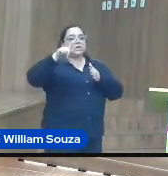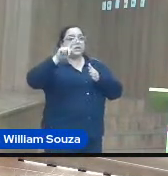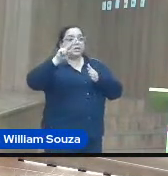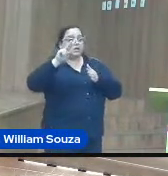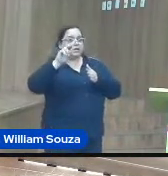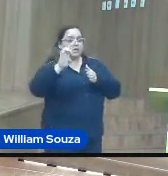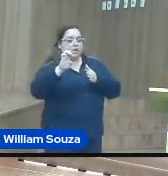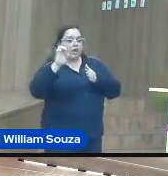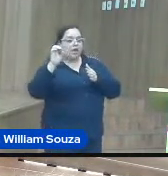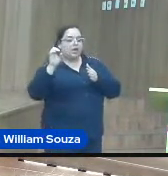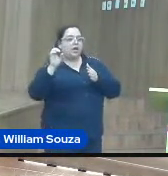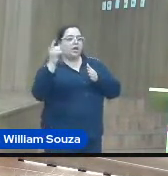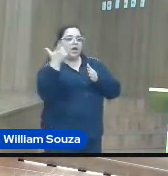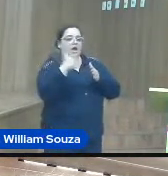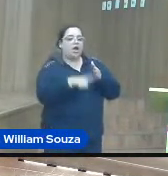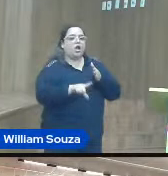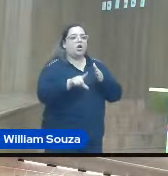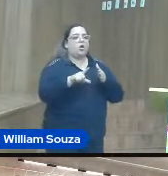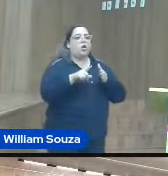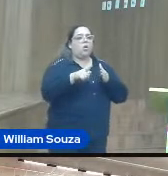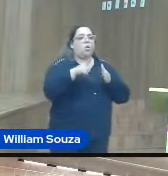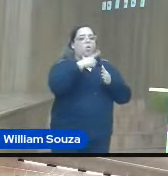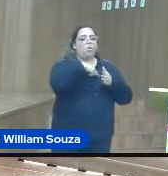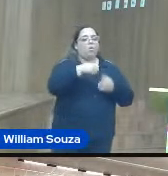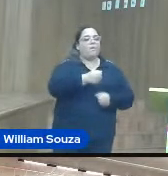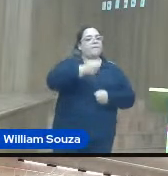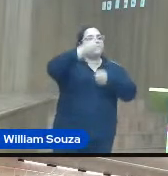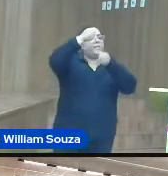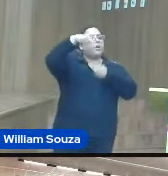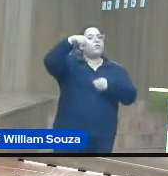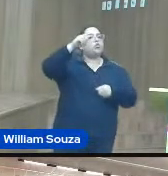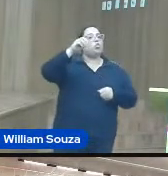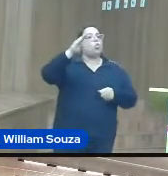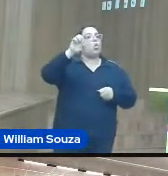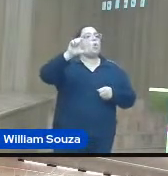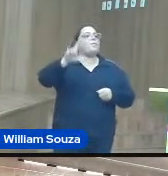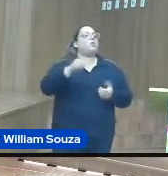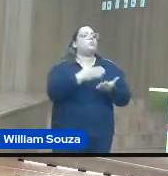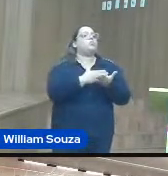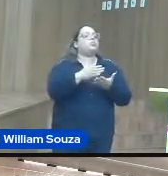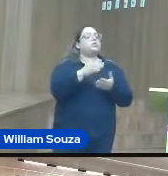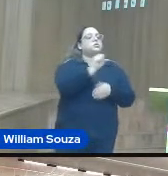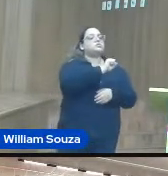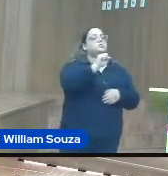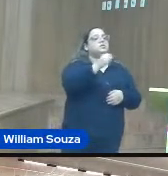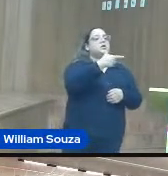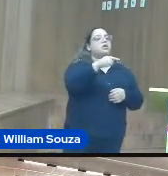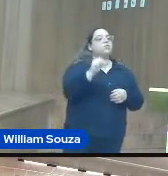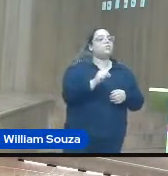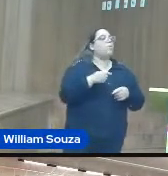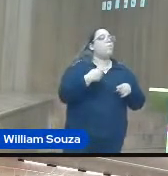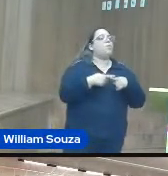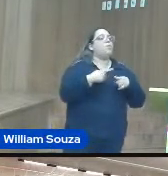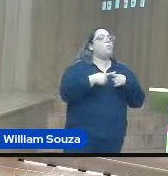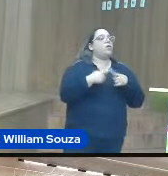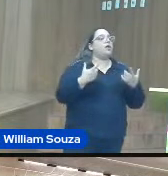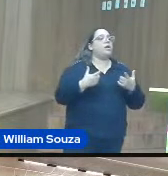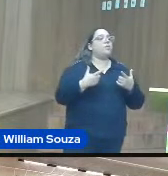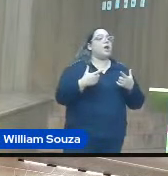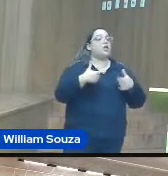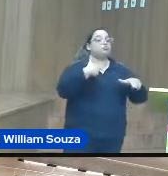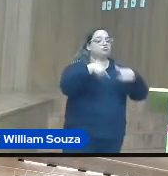no início do século XX por causa dos seus trabalhos na física quântica. Então era um